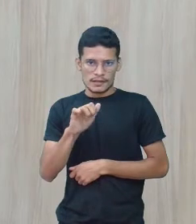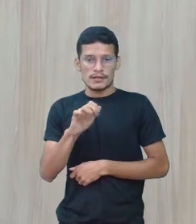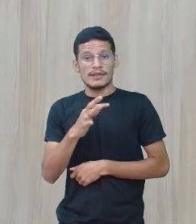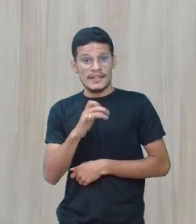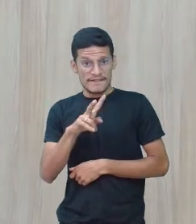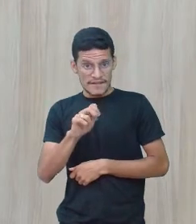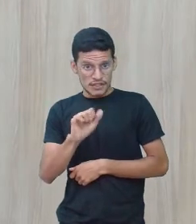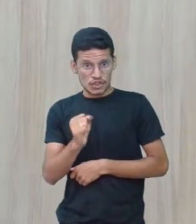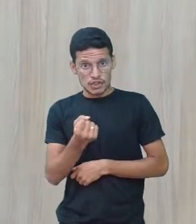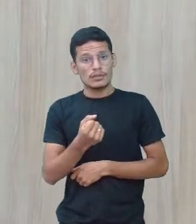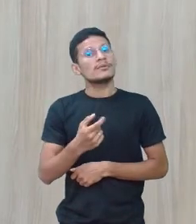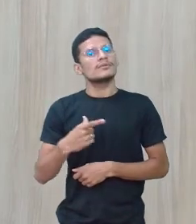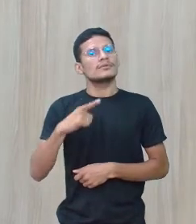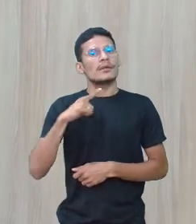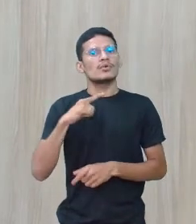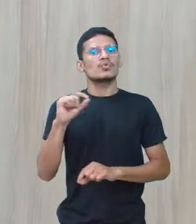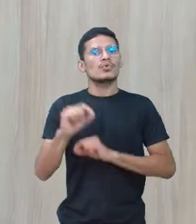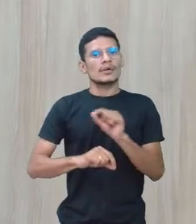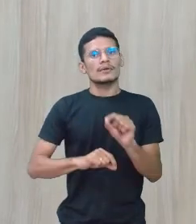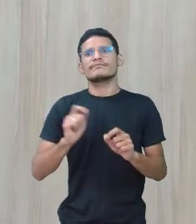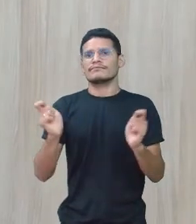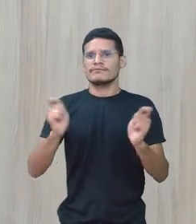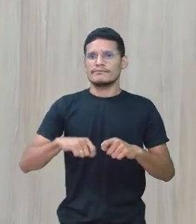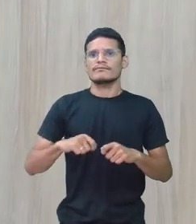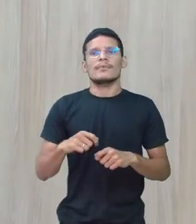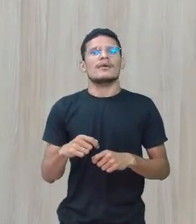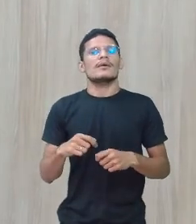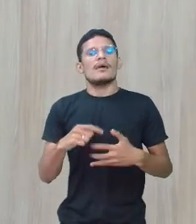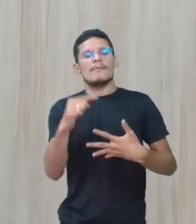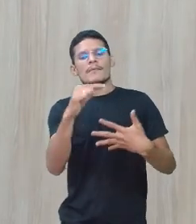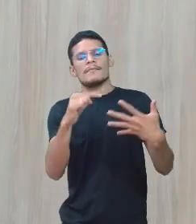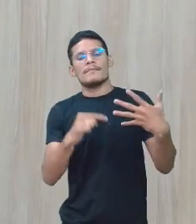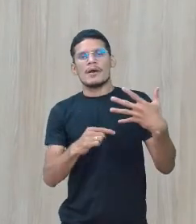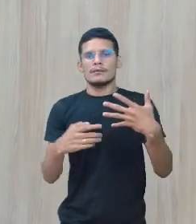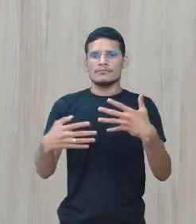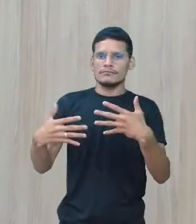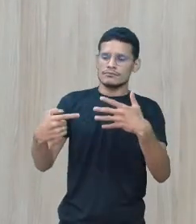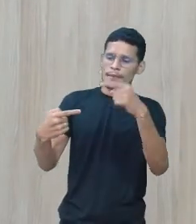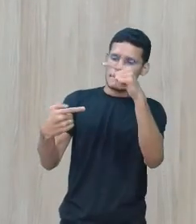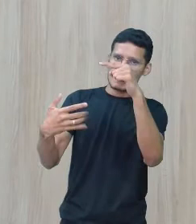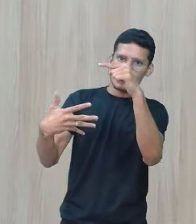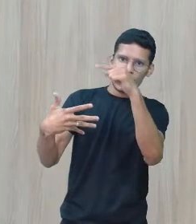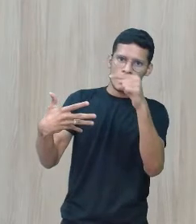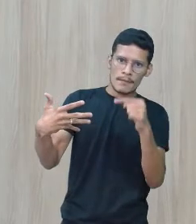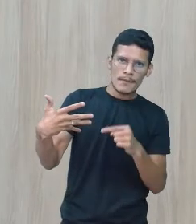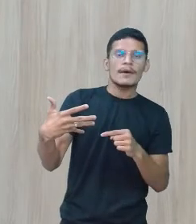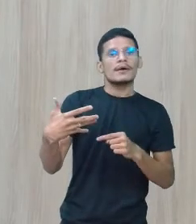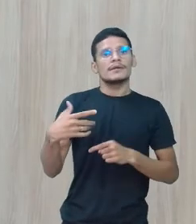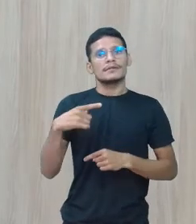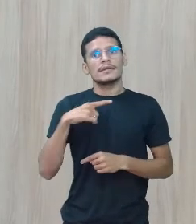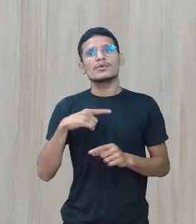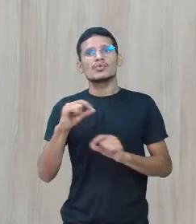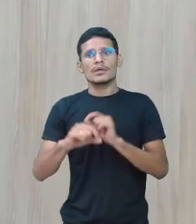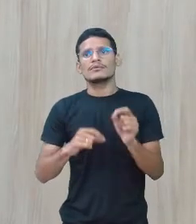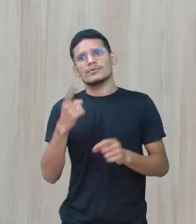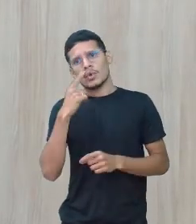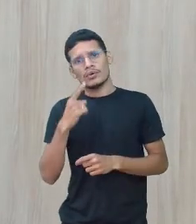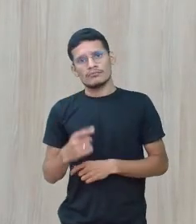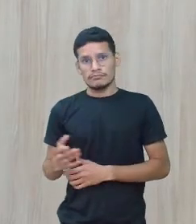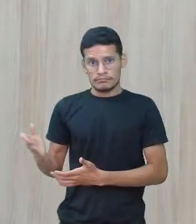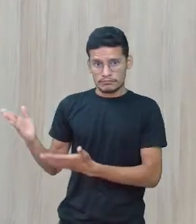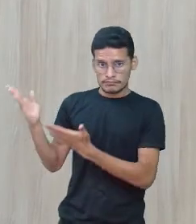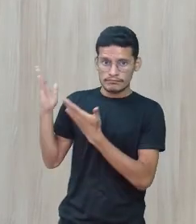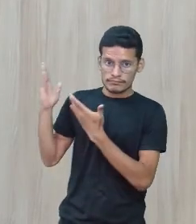subordinativas, elas são divididas em 10 tipos, tá? Então, a gente tem as integrantes, condicionais,